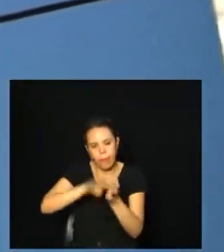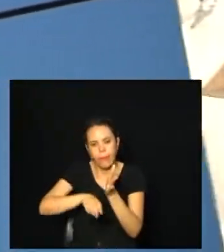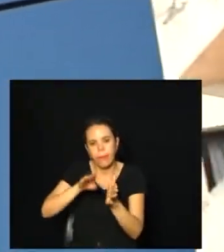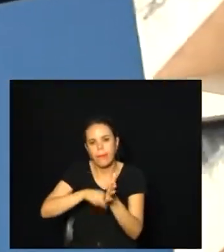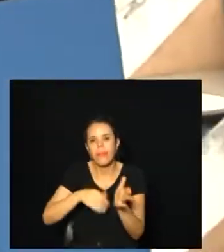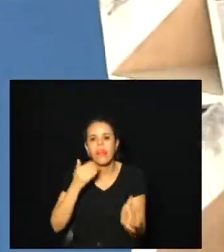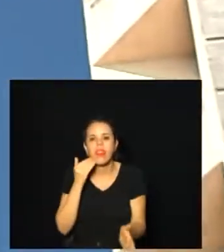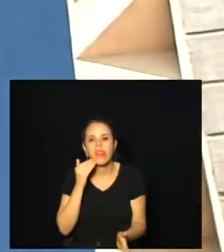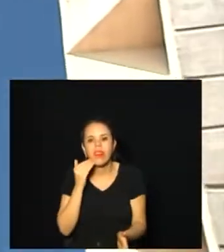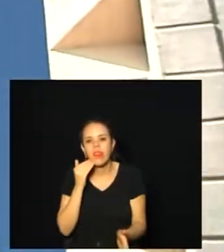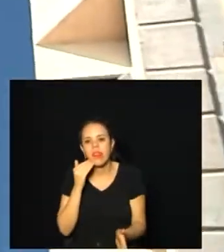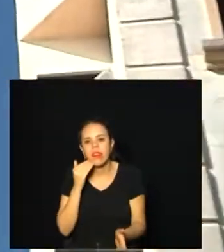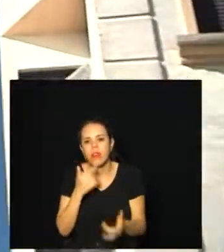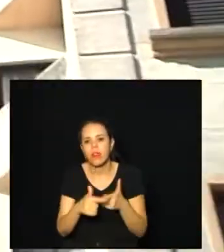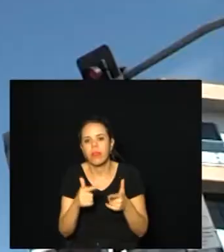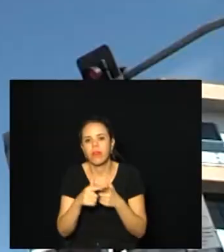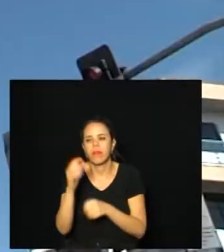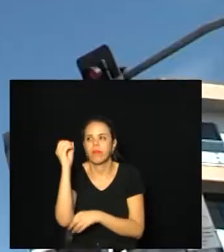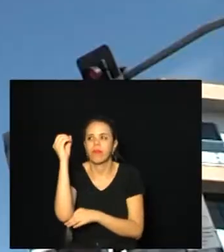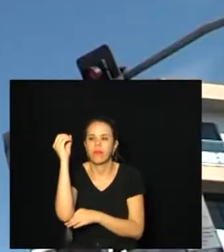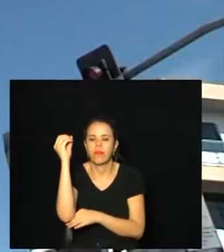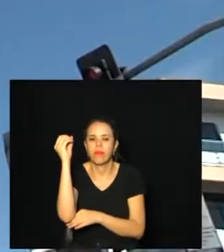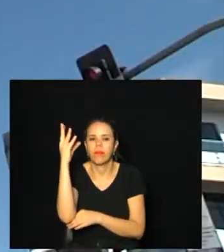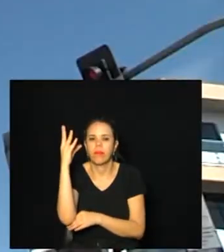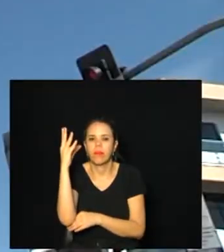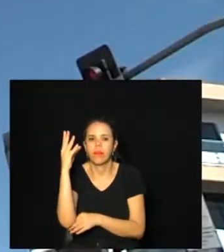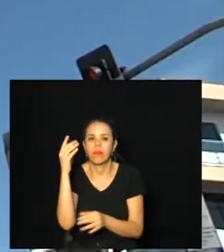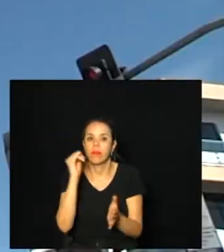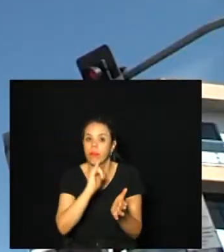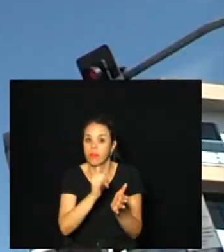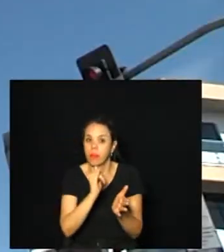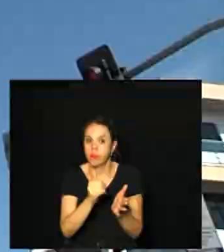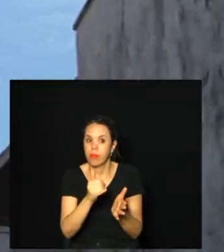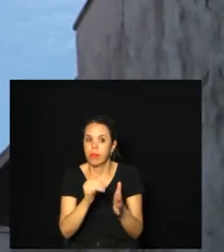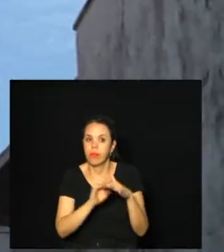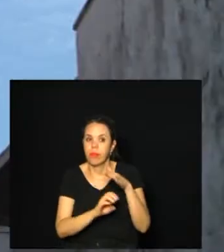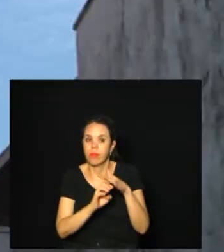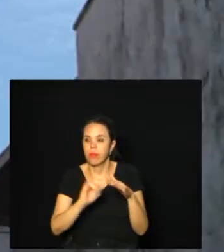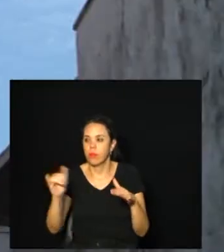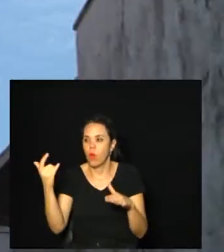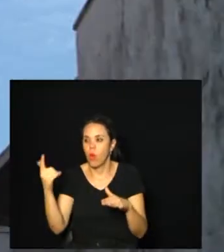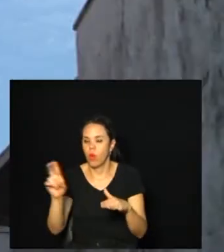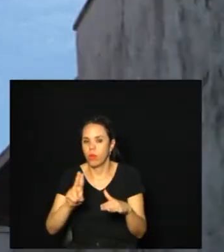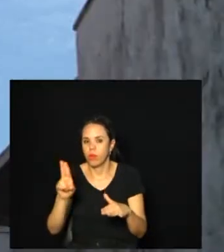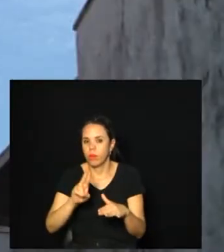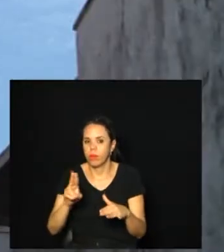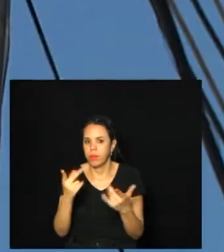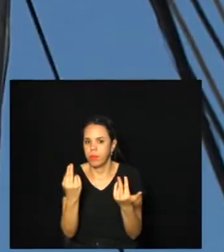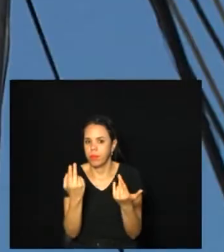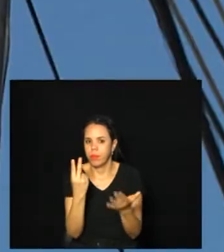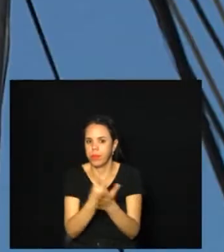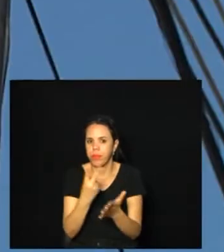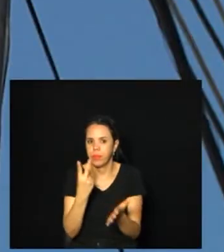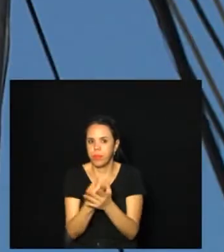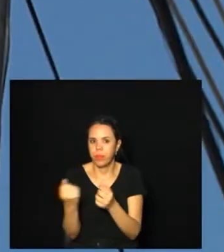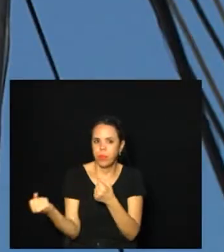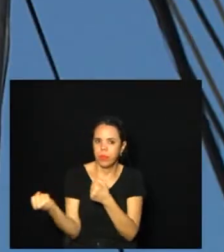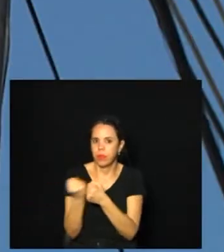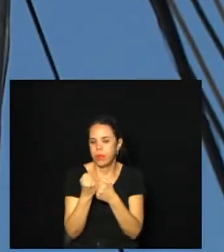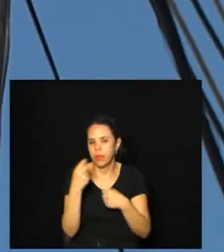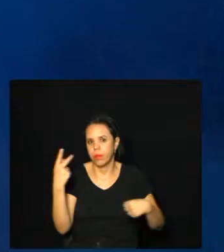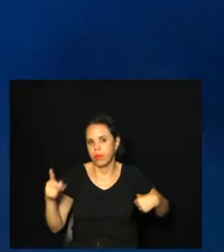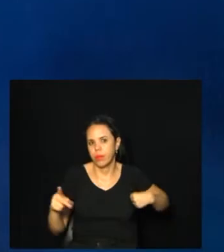fios inutilizados dos postes e a notificar as demais empresas que utilizam os mesmos como suporte de